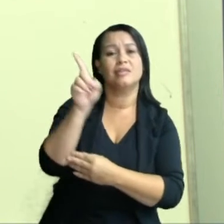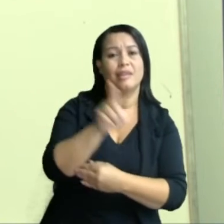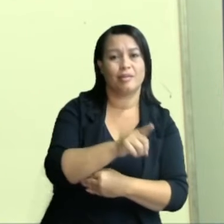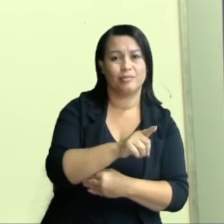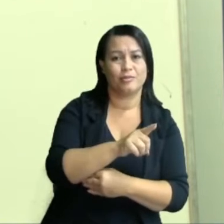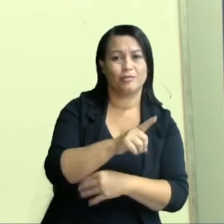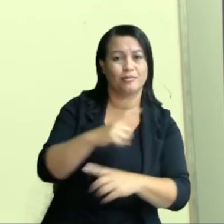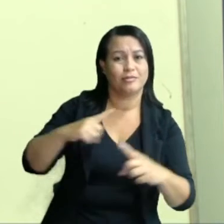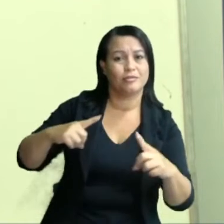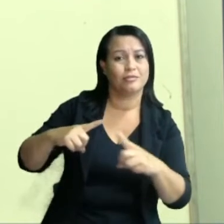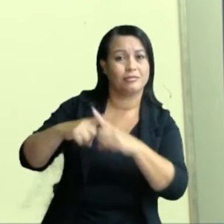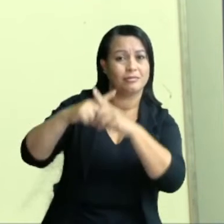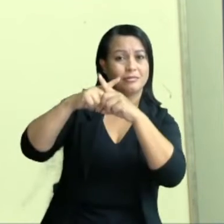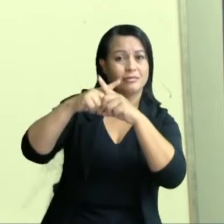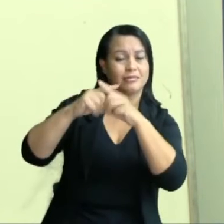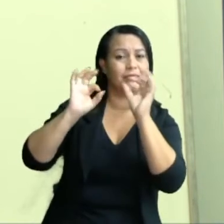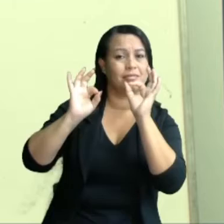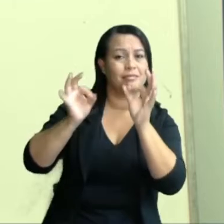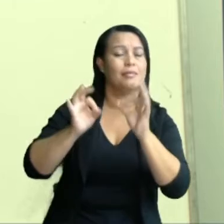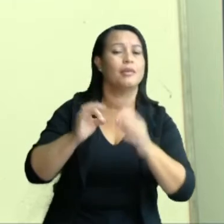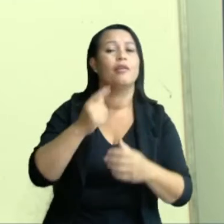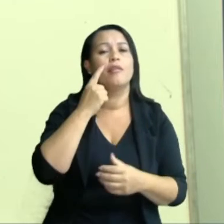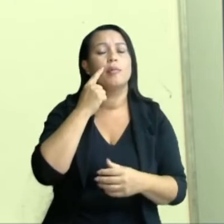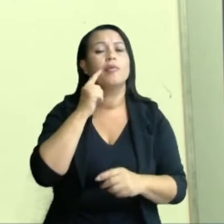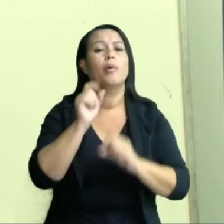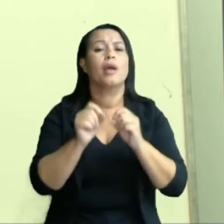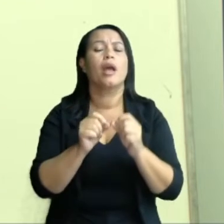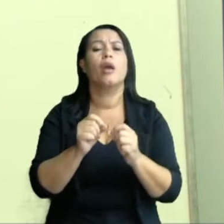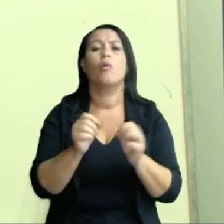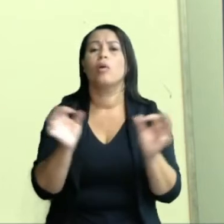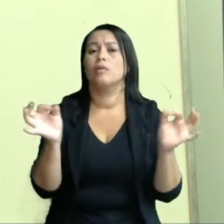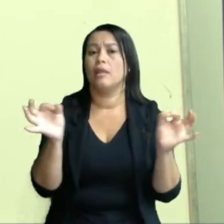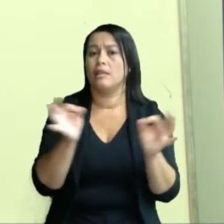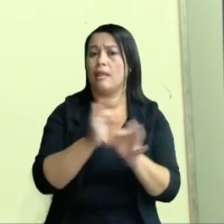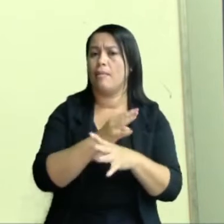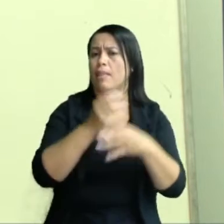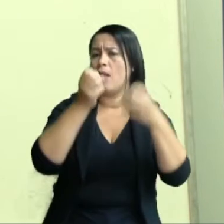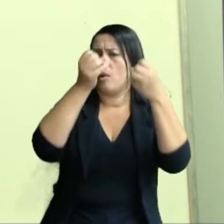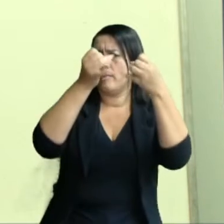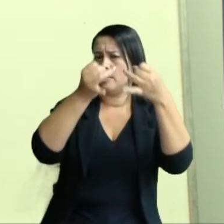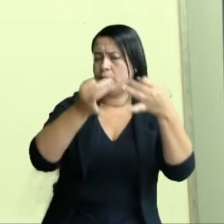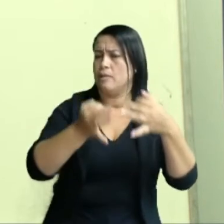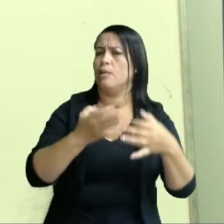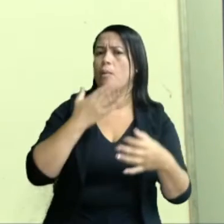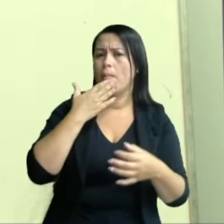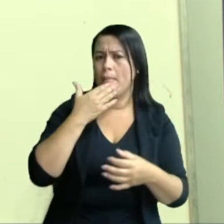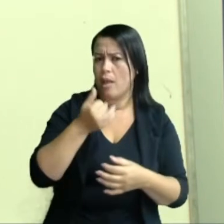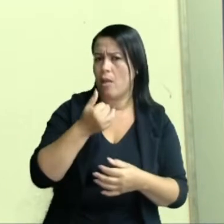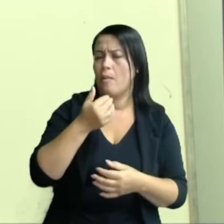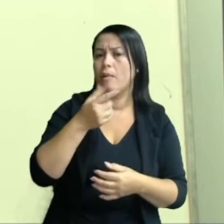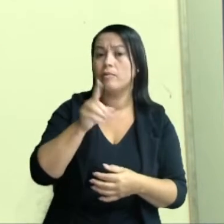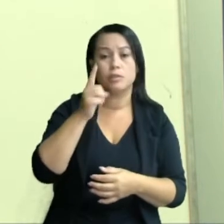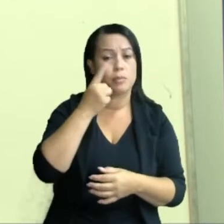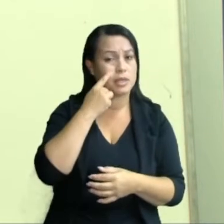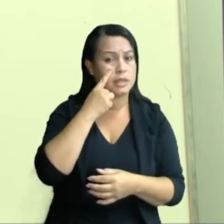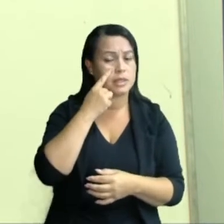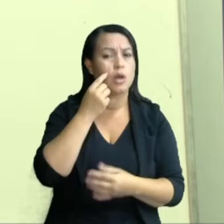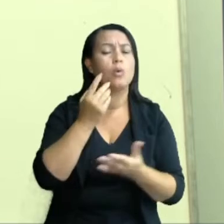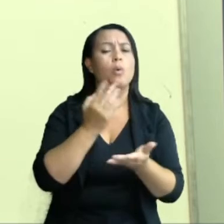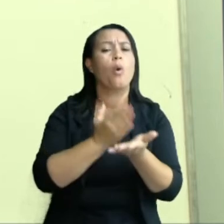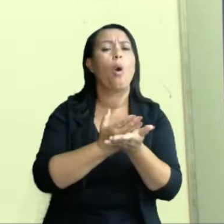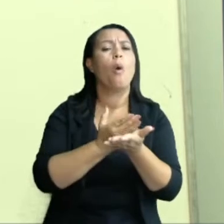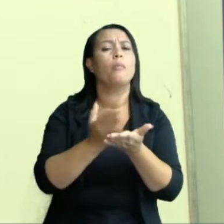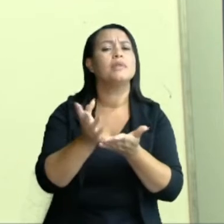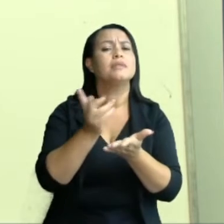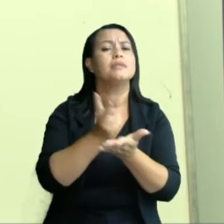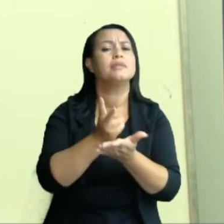pelos extremos, tá certo? Então, quando eu terminar aqui, eu explico bem melhor para vocês. Então, eu sempre vou